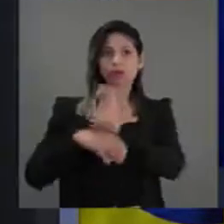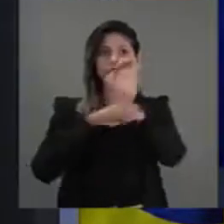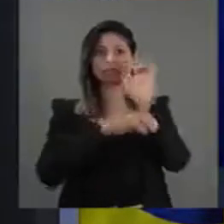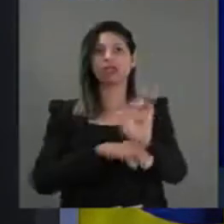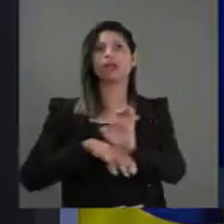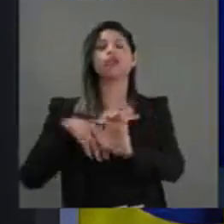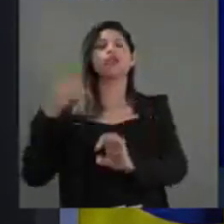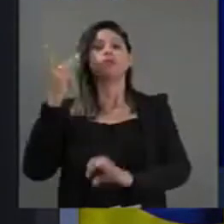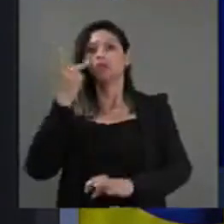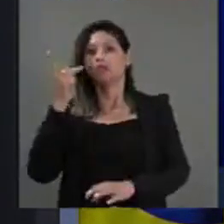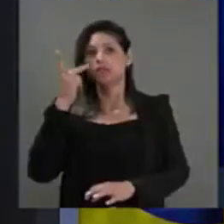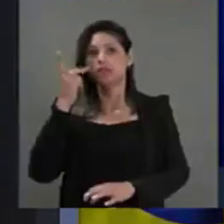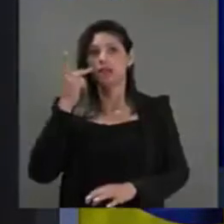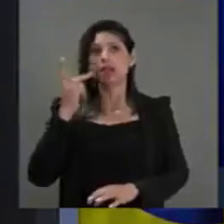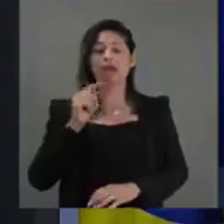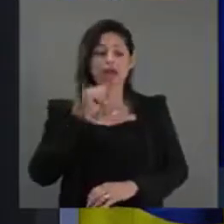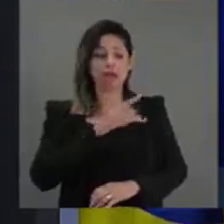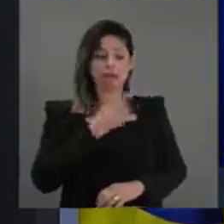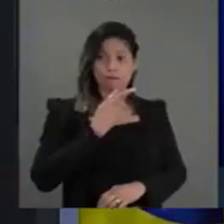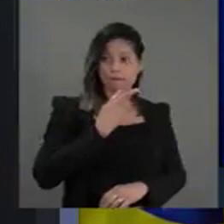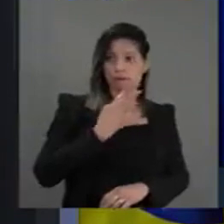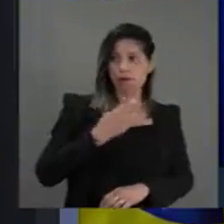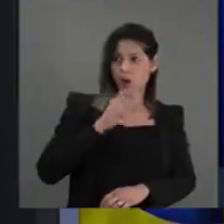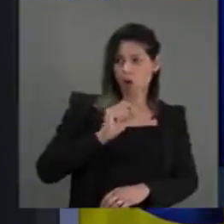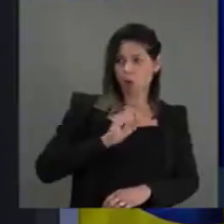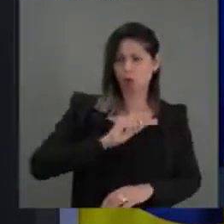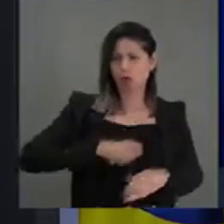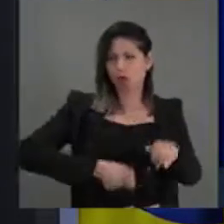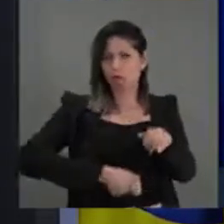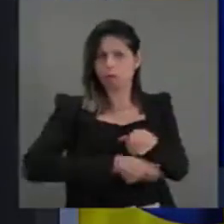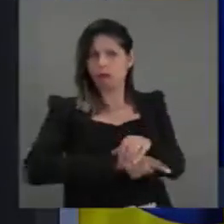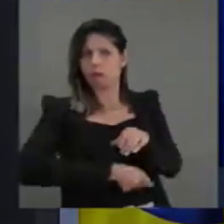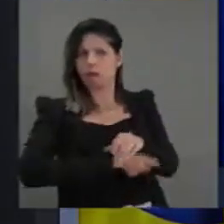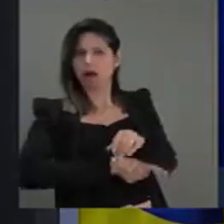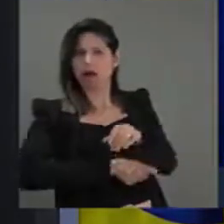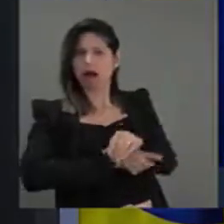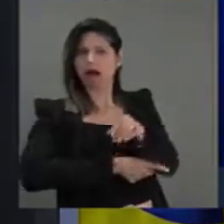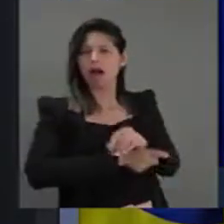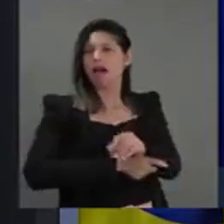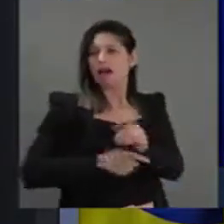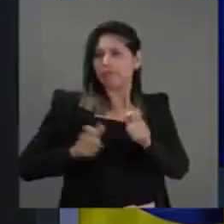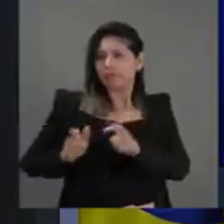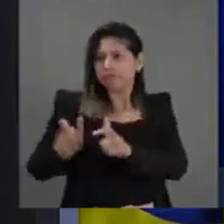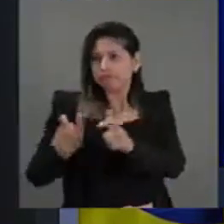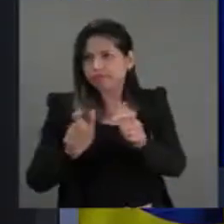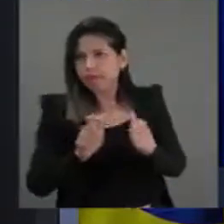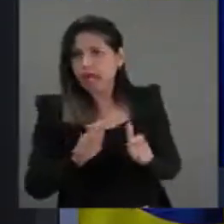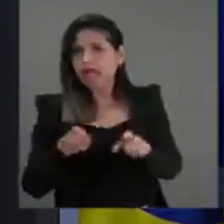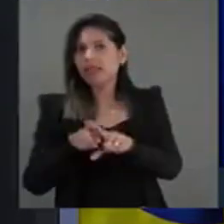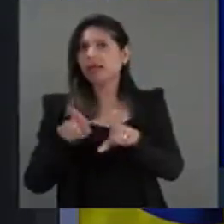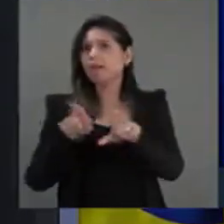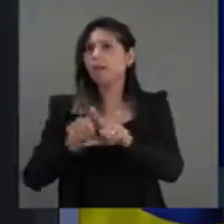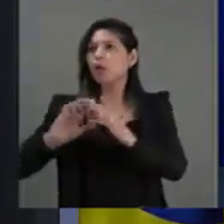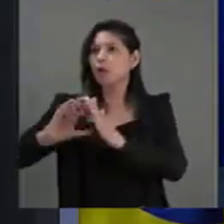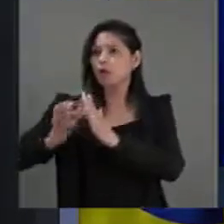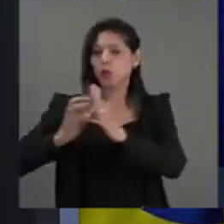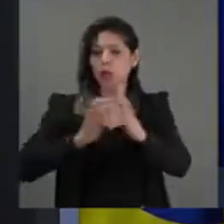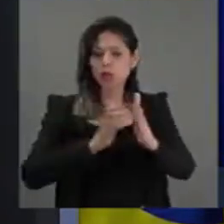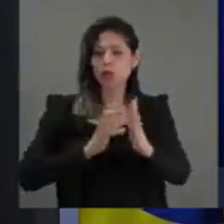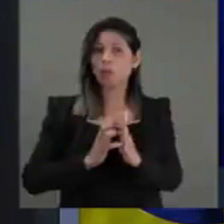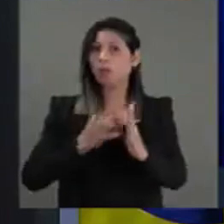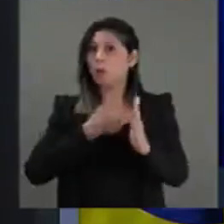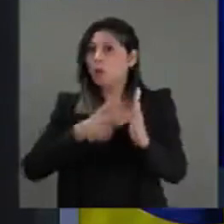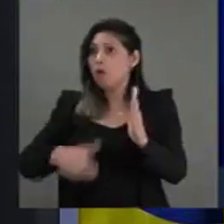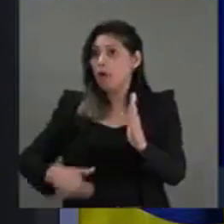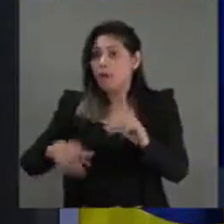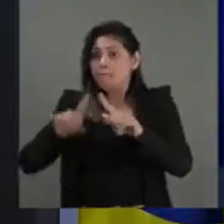Segundo ele, a corrupção permeia em várias pastas governamentais e não se realiza